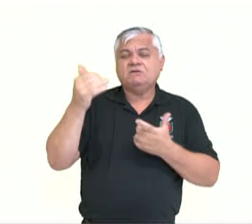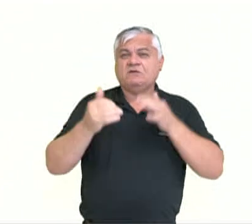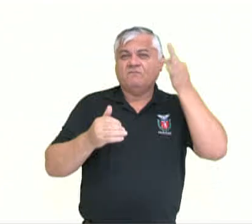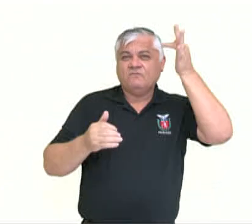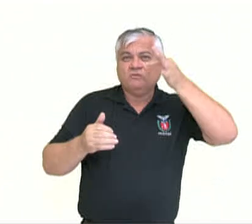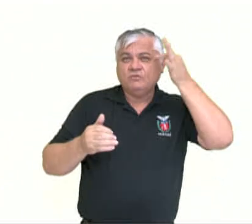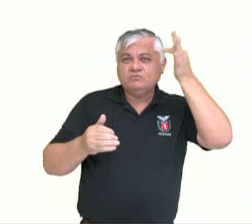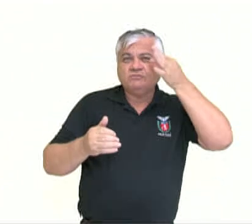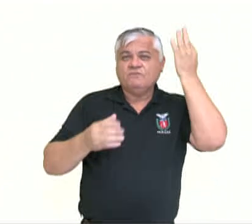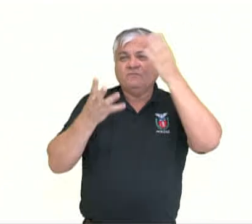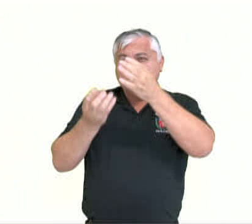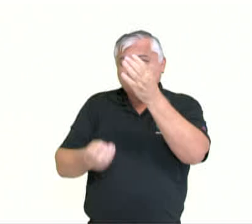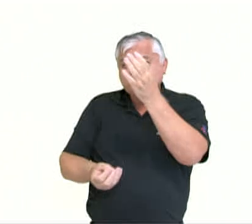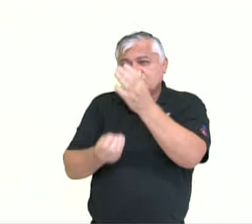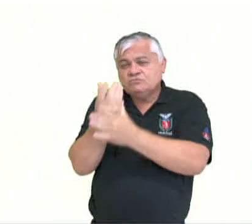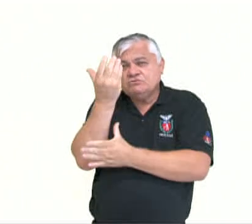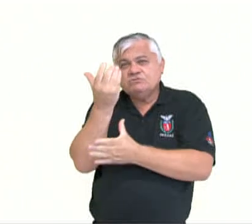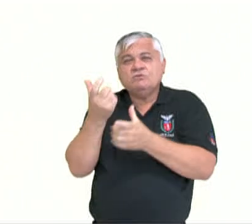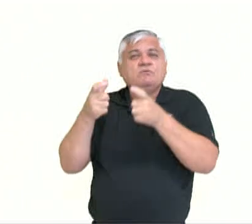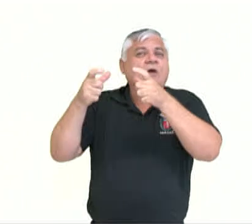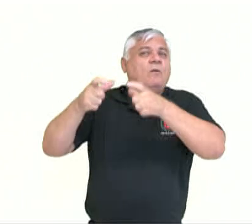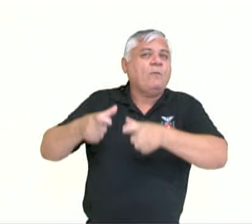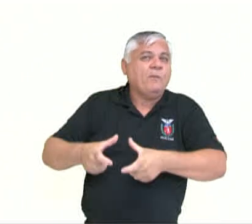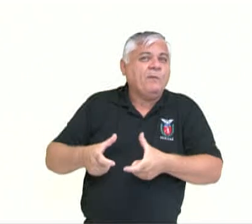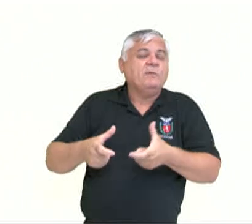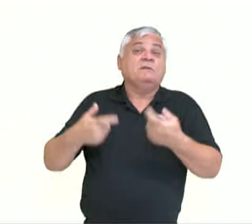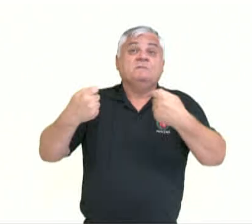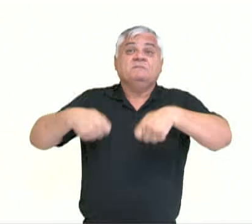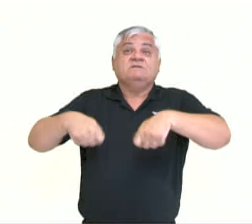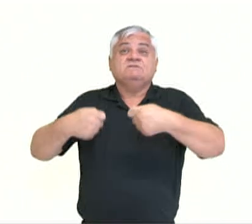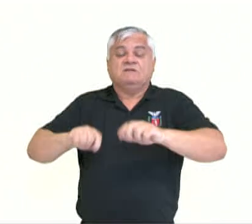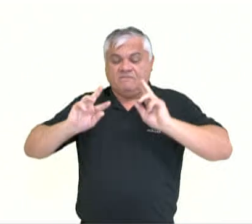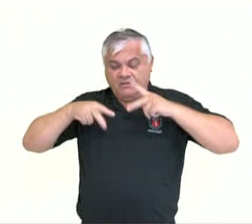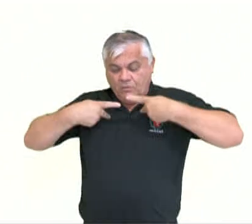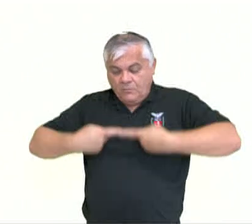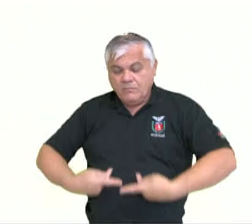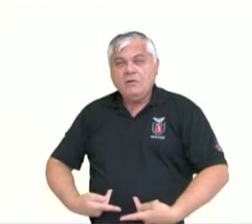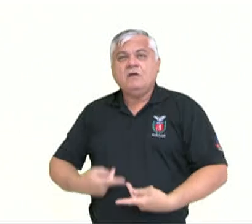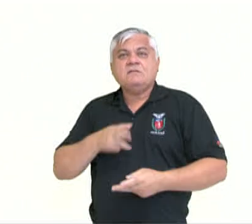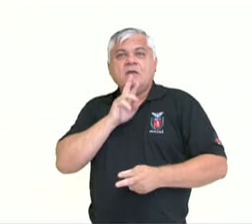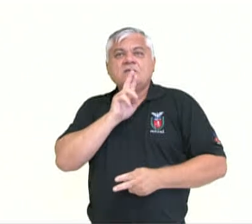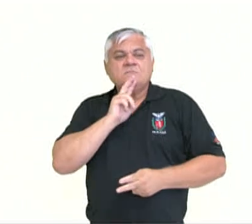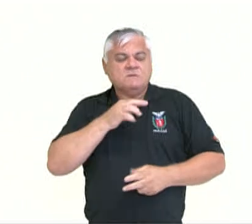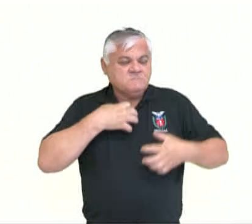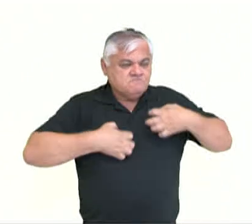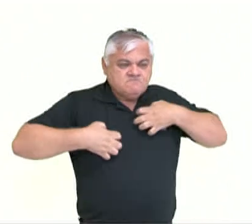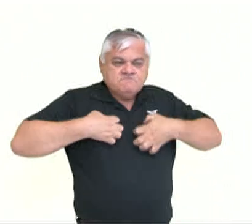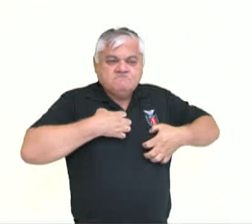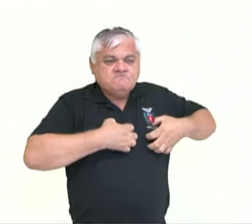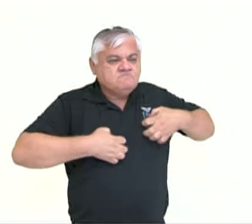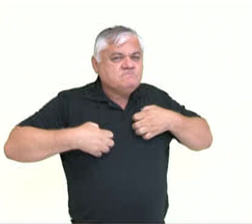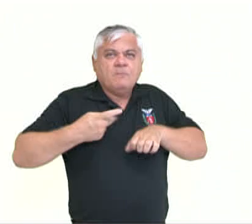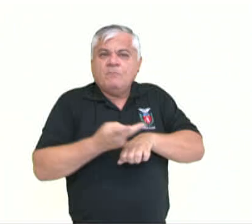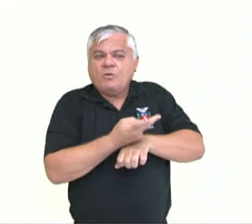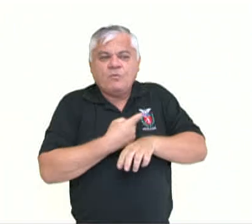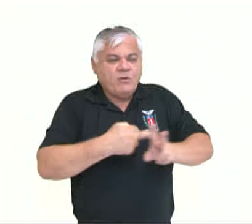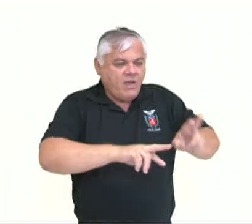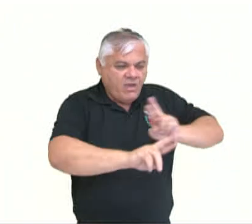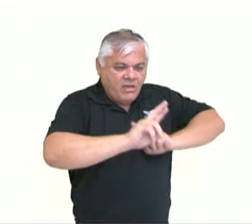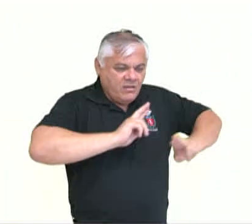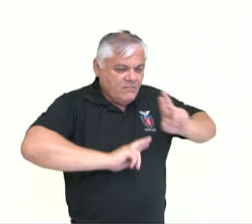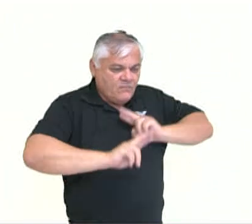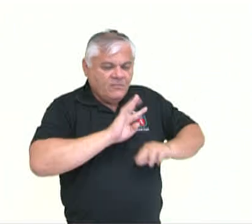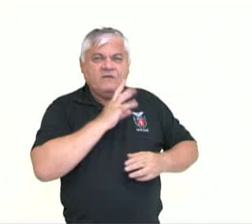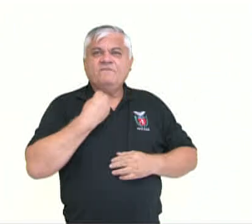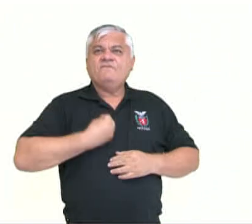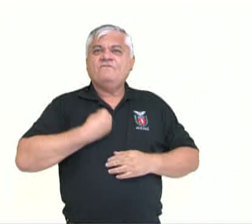na sua origem, né, surgindo a partir da necessidade humana por respostas, a necessidade de sobrevivência e dominar